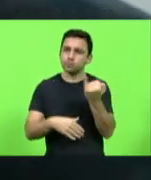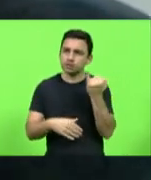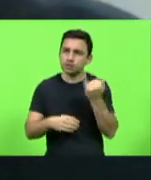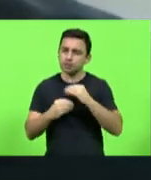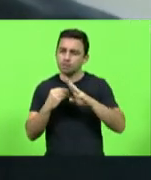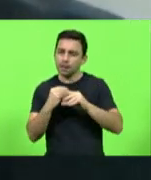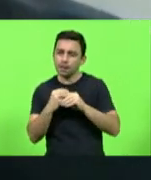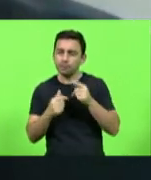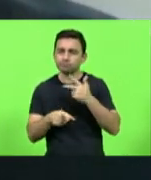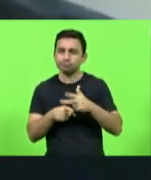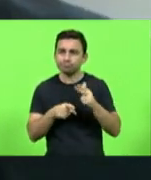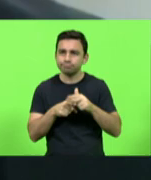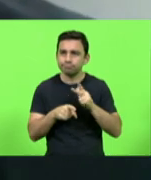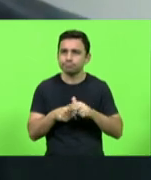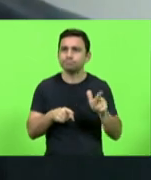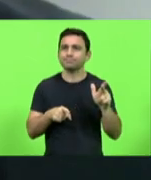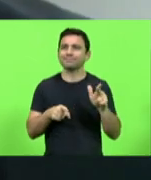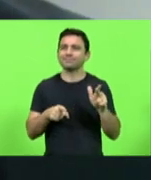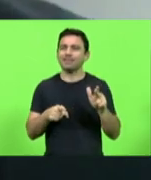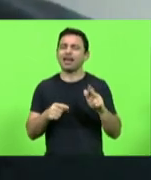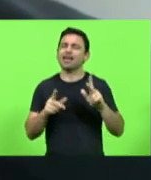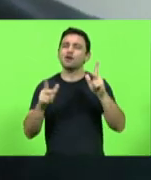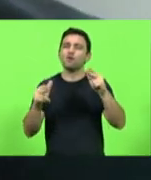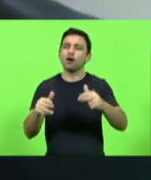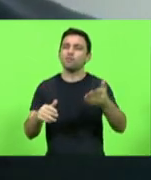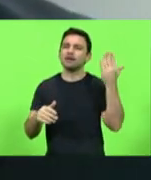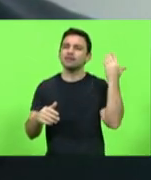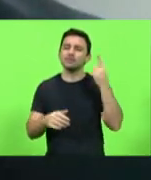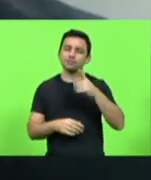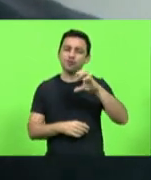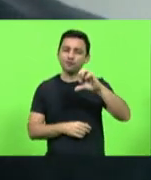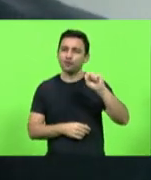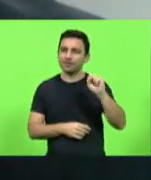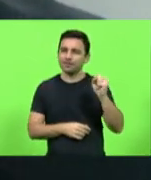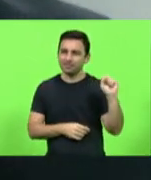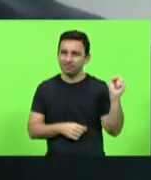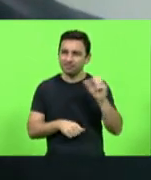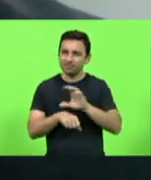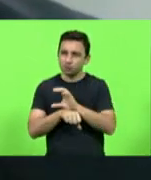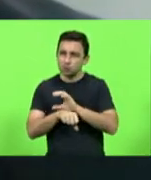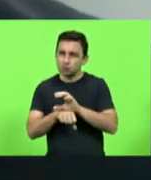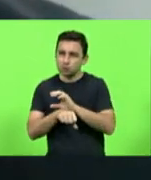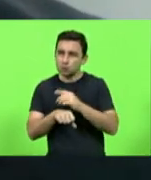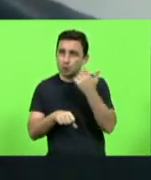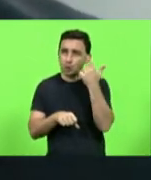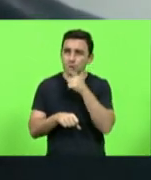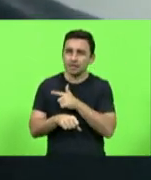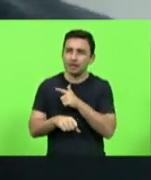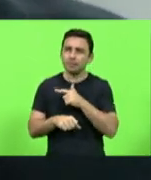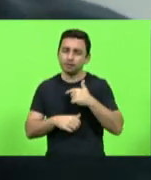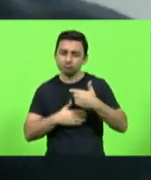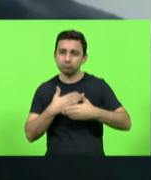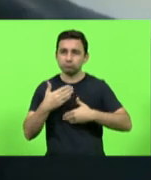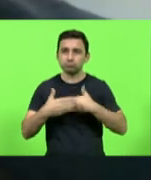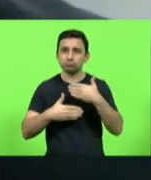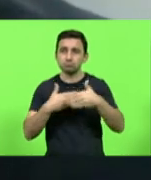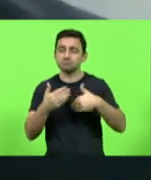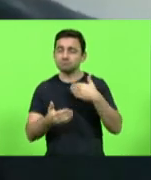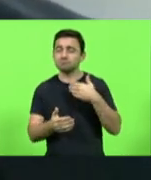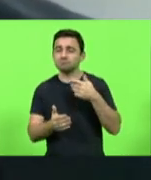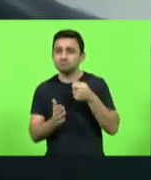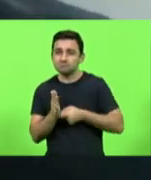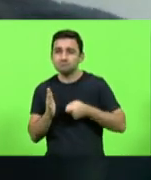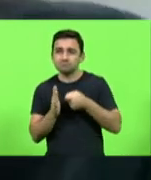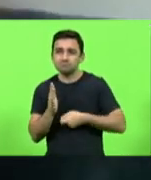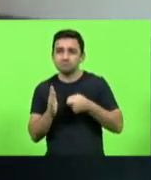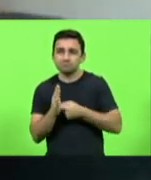conquistas, como todas as grandes conquistas, começou na Constituição de 88, algumas retroagem, outras vai, mas essa é a dialética da luta entre as classes,